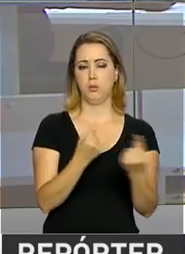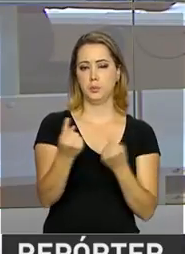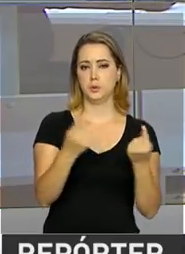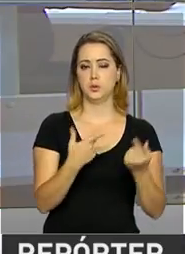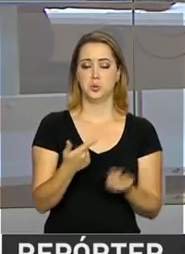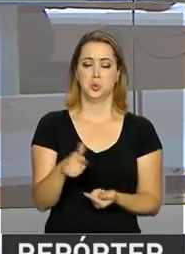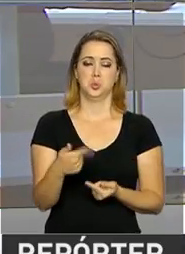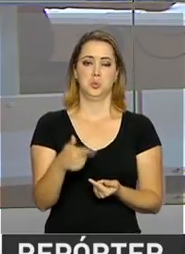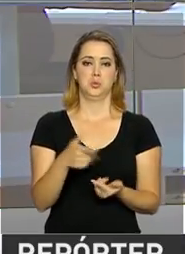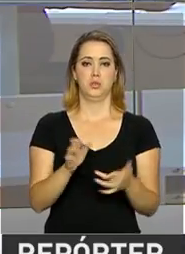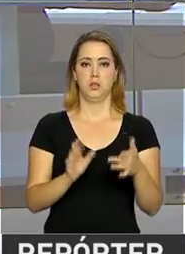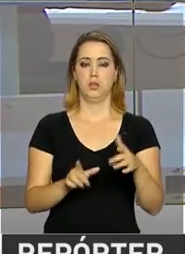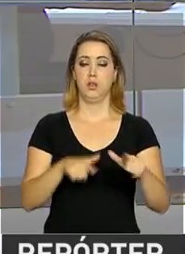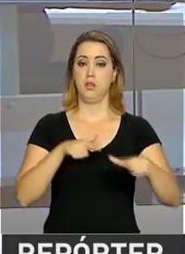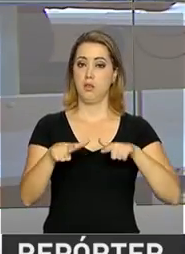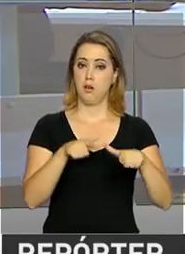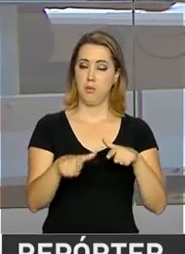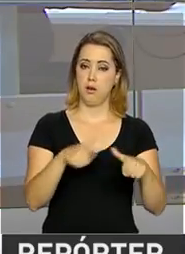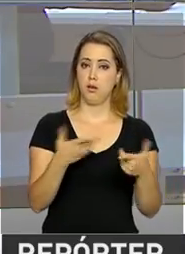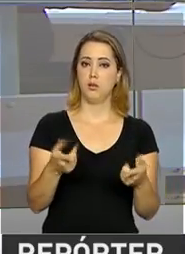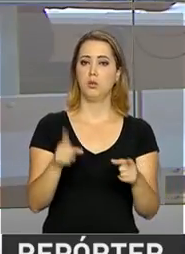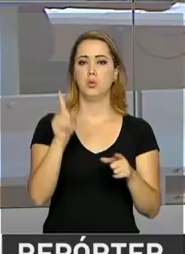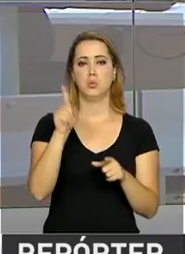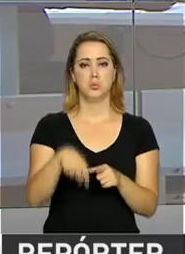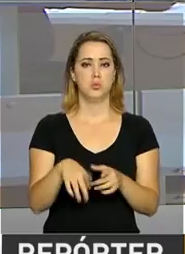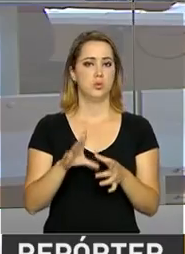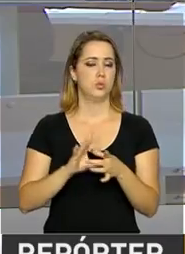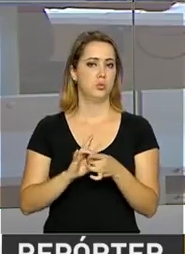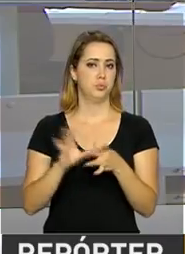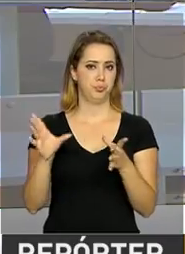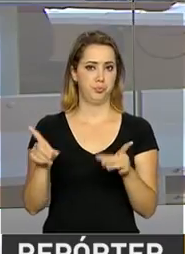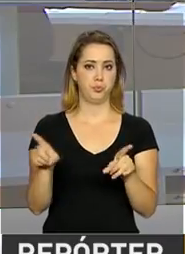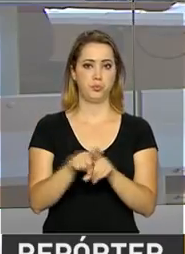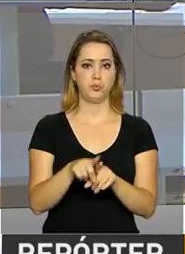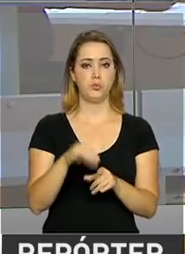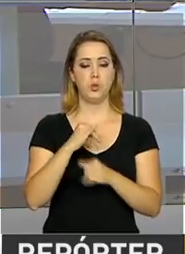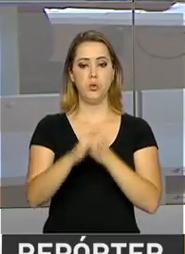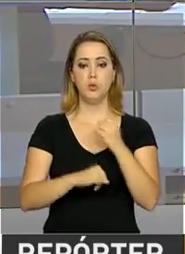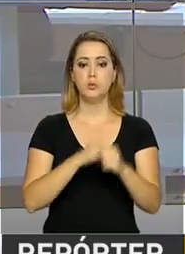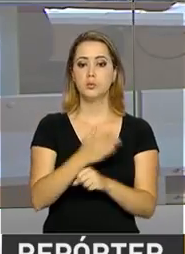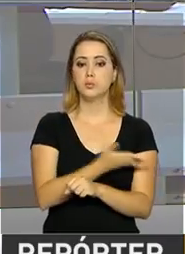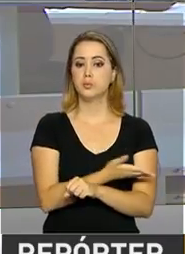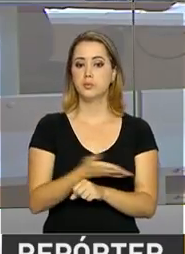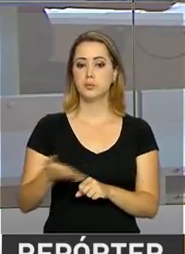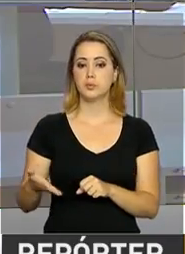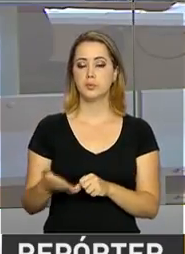empregados a declaração é facultativa para mais informações acesse